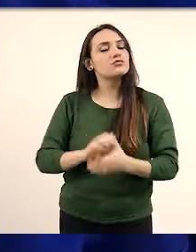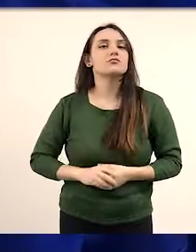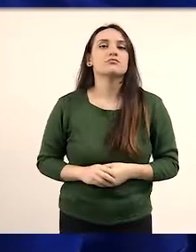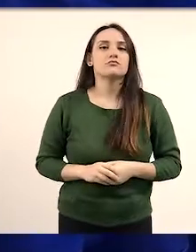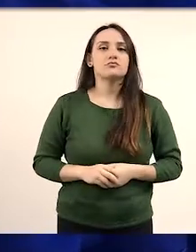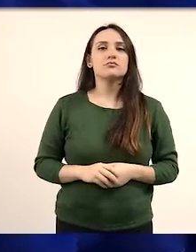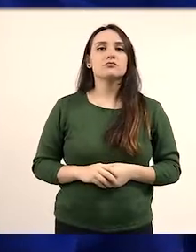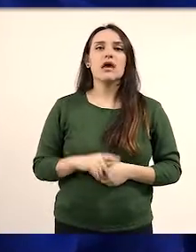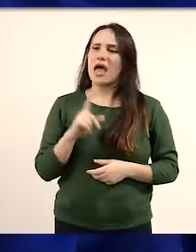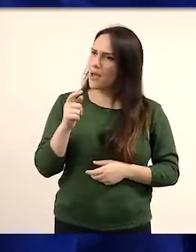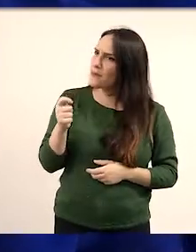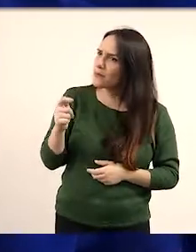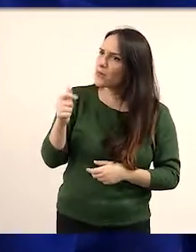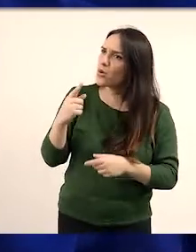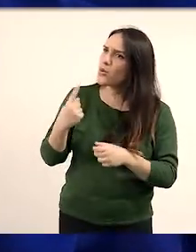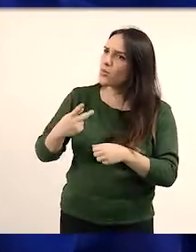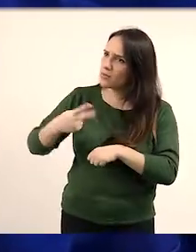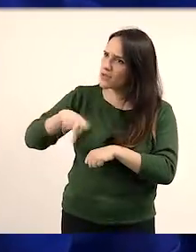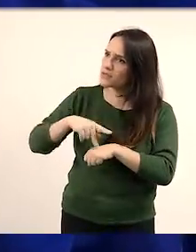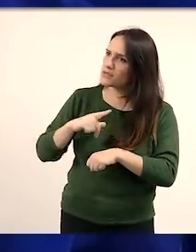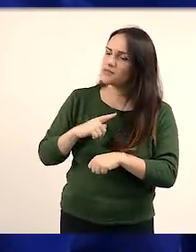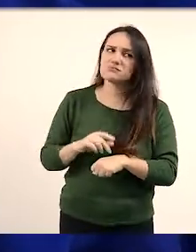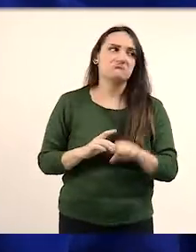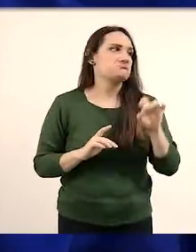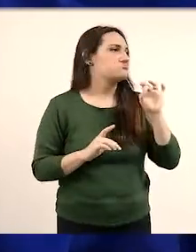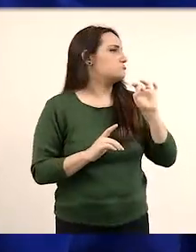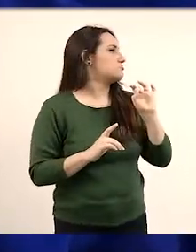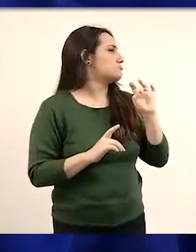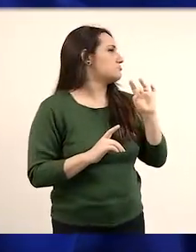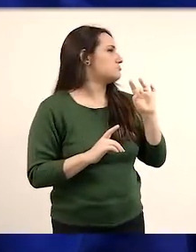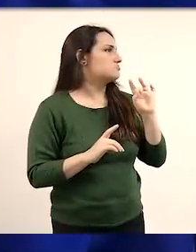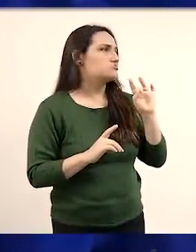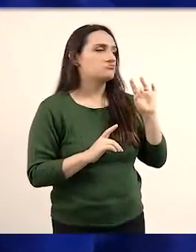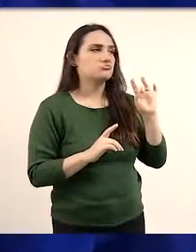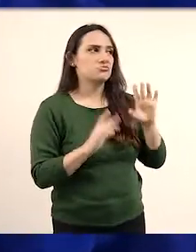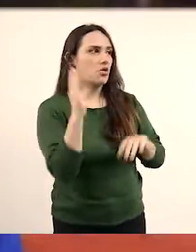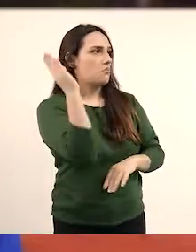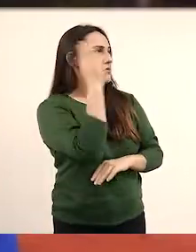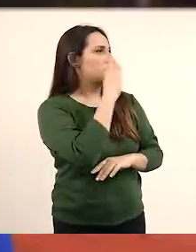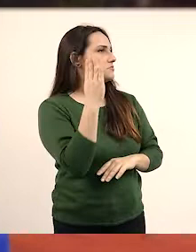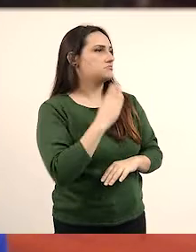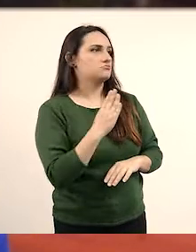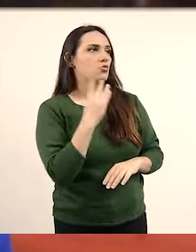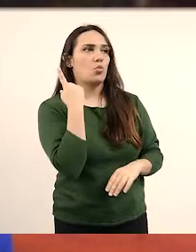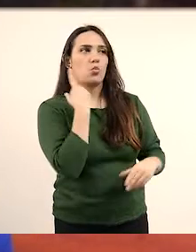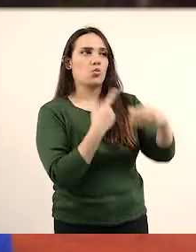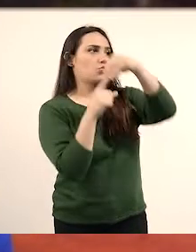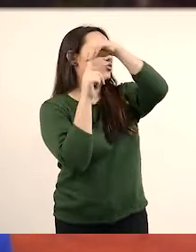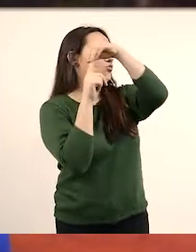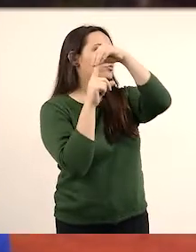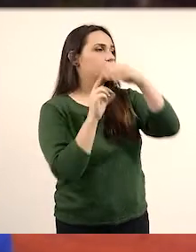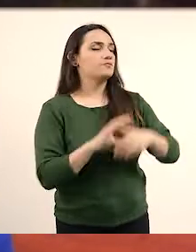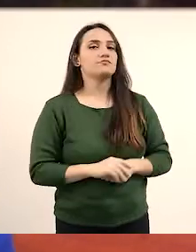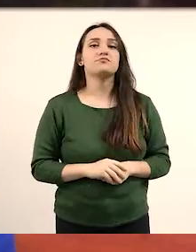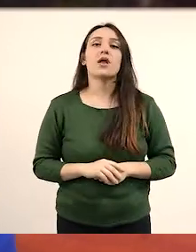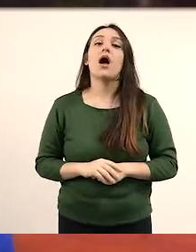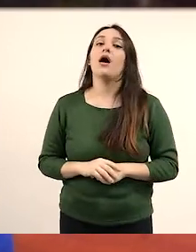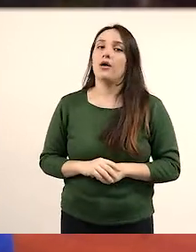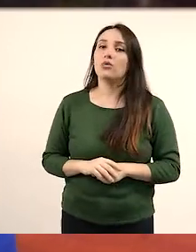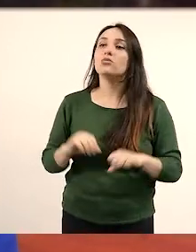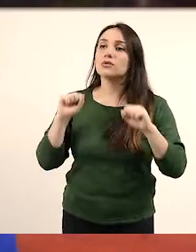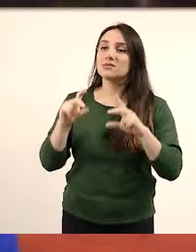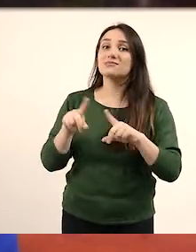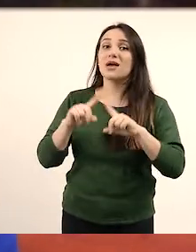São poucos os países hoje que adotam esse modelo. Se eu não me engano, é só o Brasil. O Brasil é sui generis. É sui generis. Mas, embora não